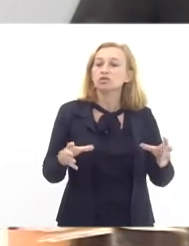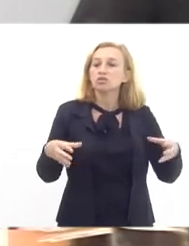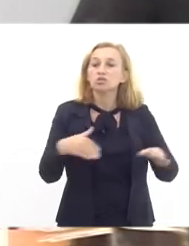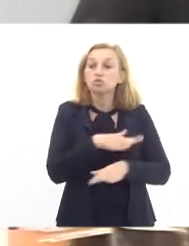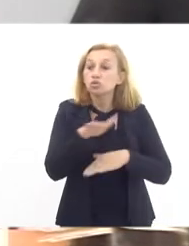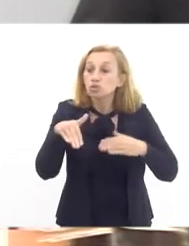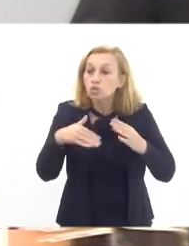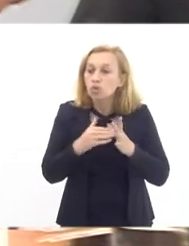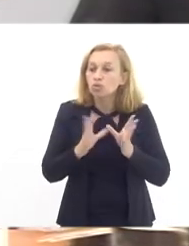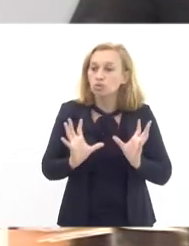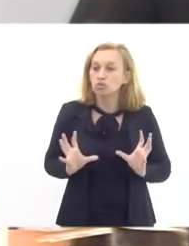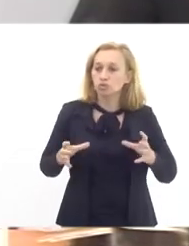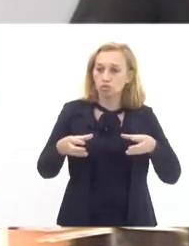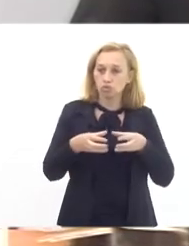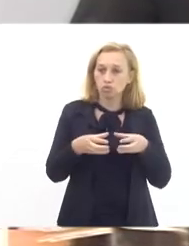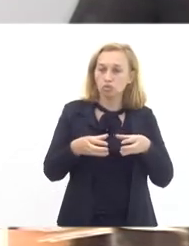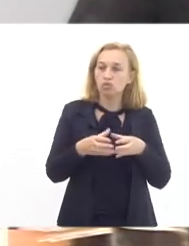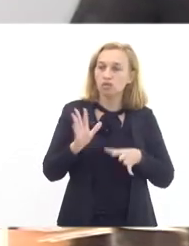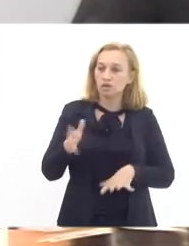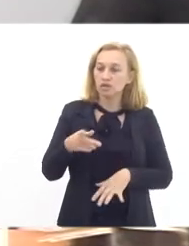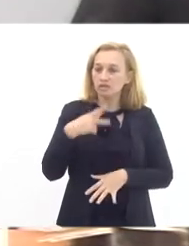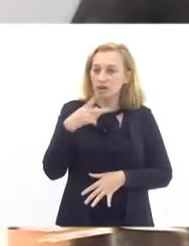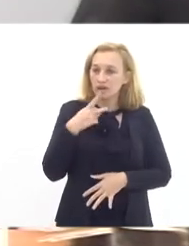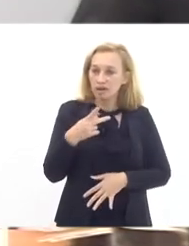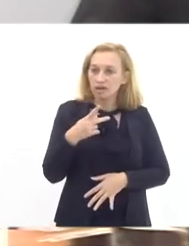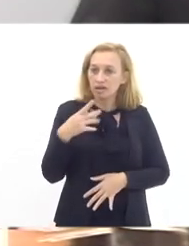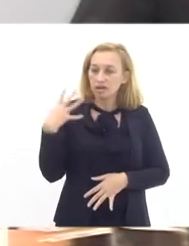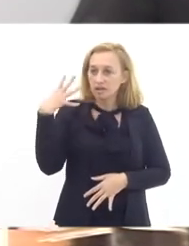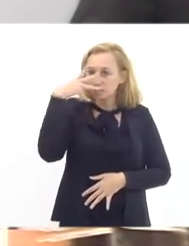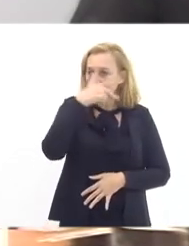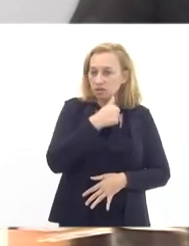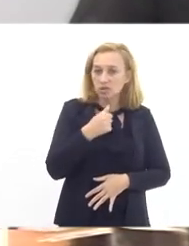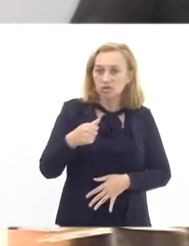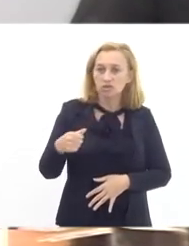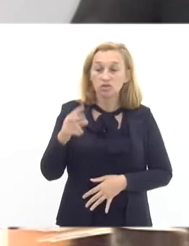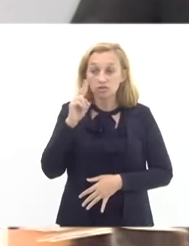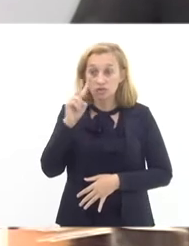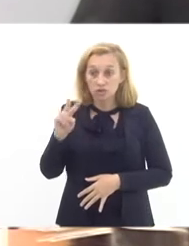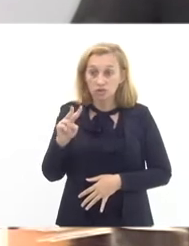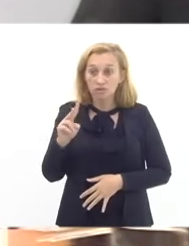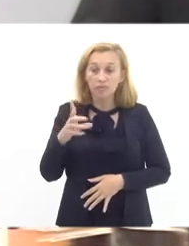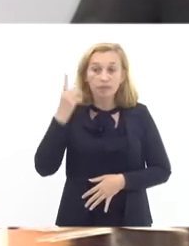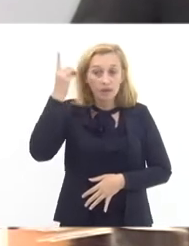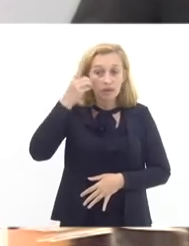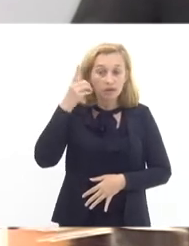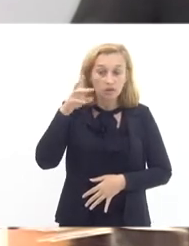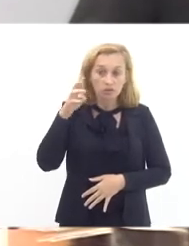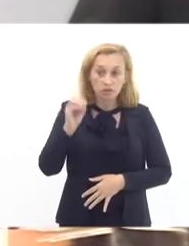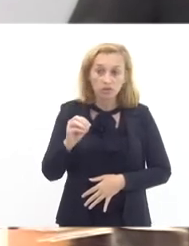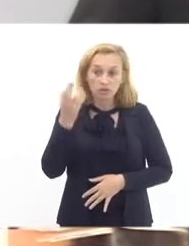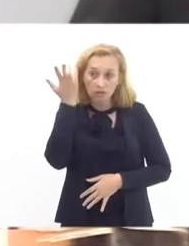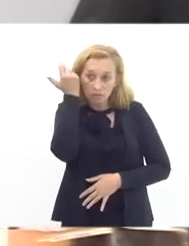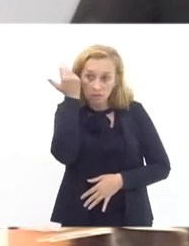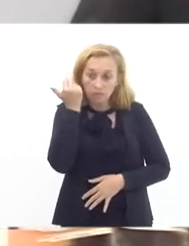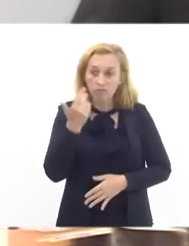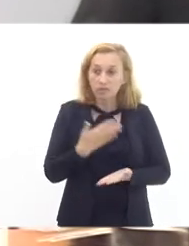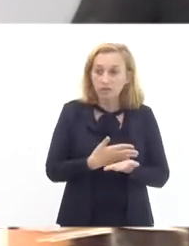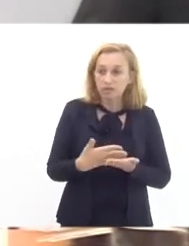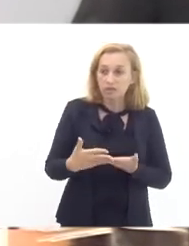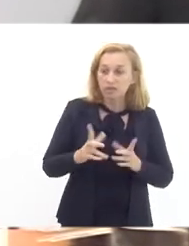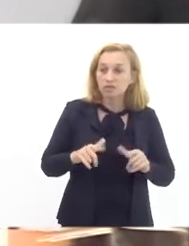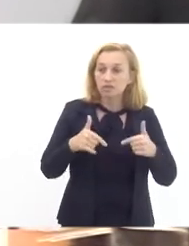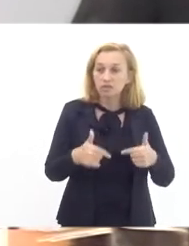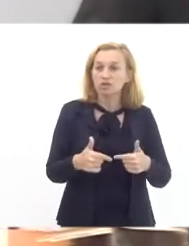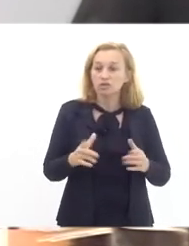né? Vou até fazer uma fala que é bonita de ouvir, deputados Ronaldo e Eliomar. No início das ações